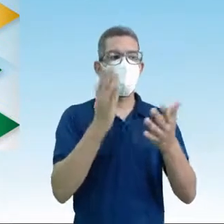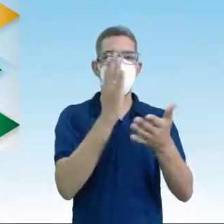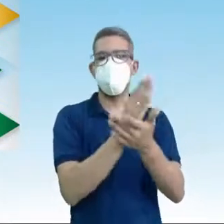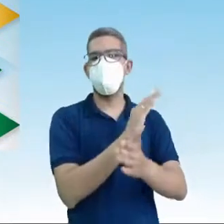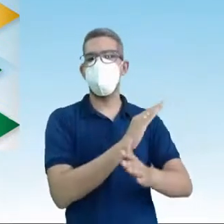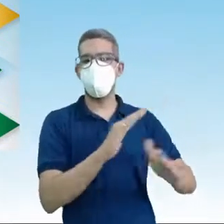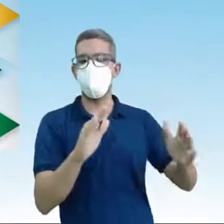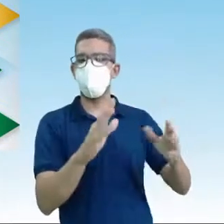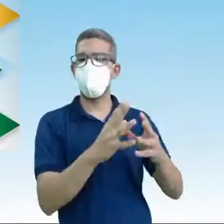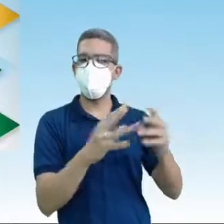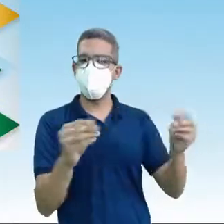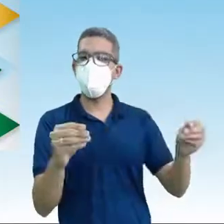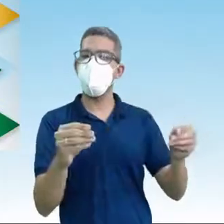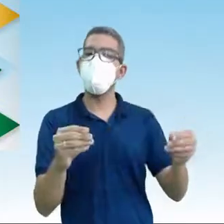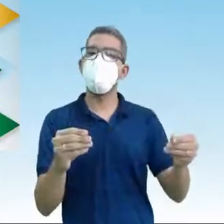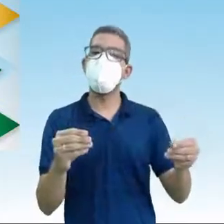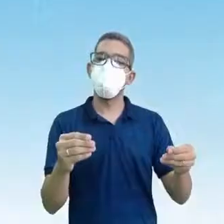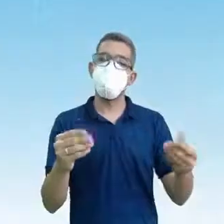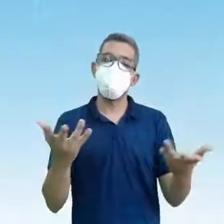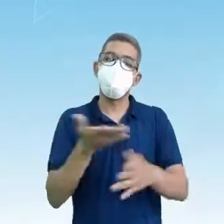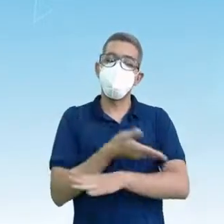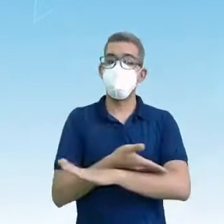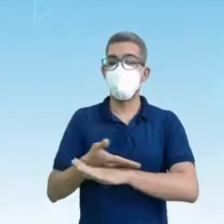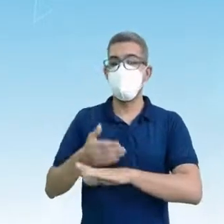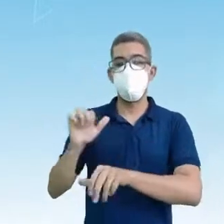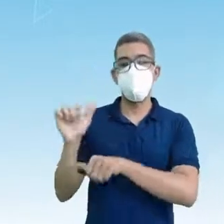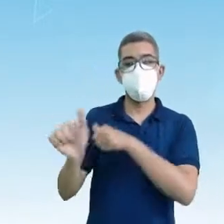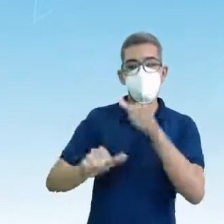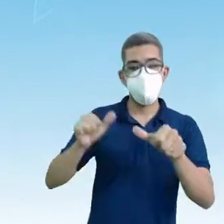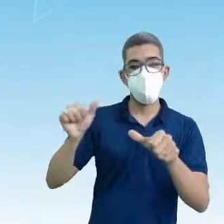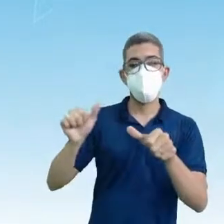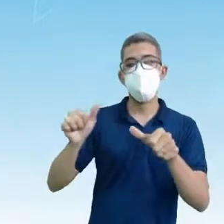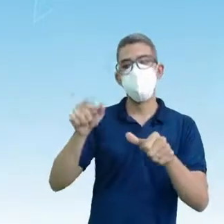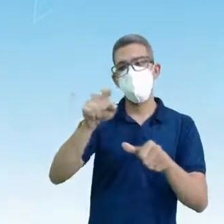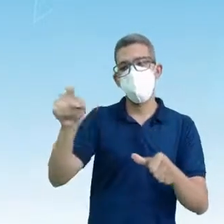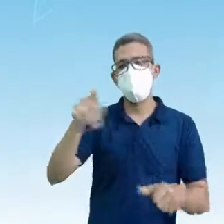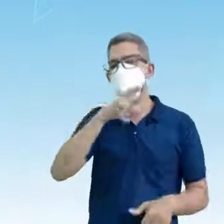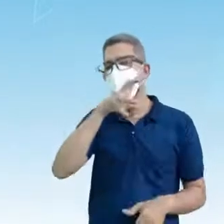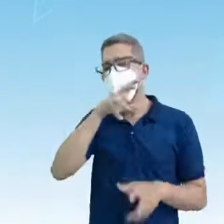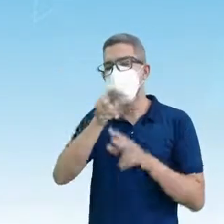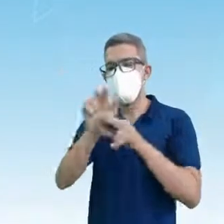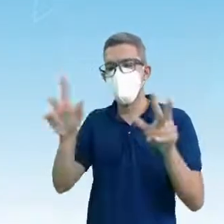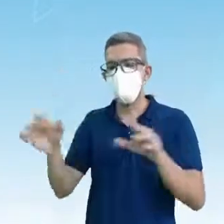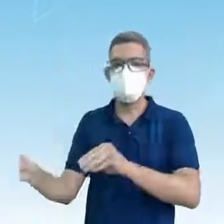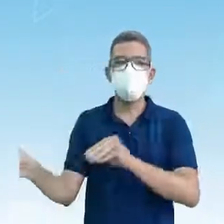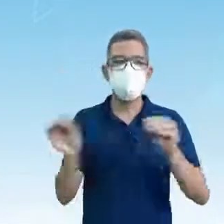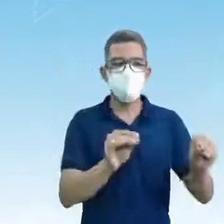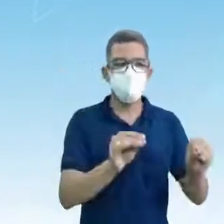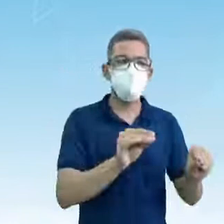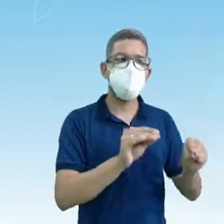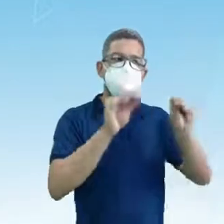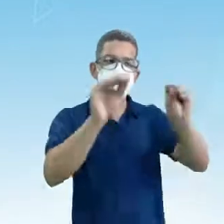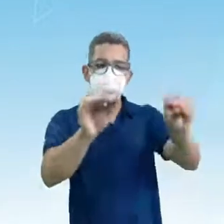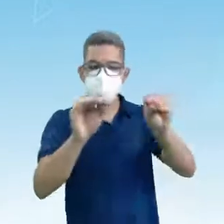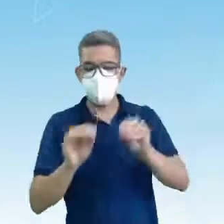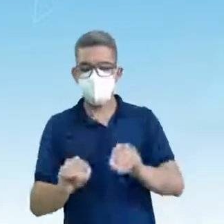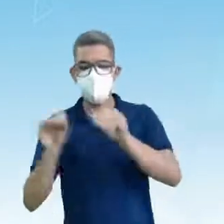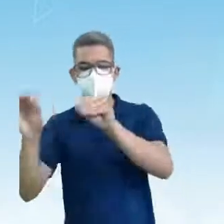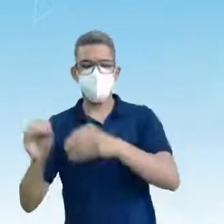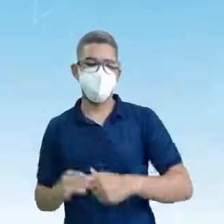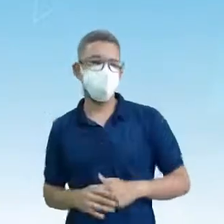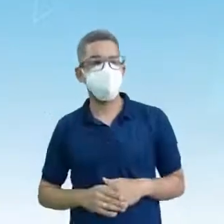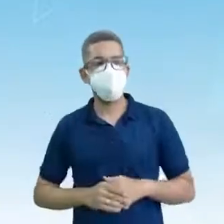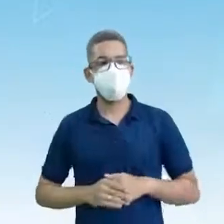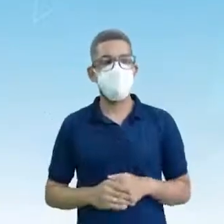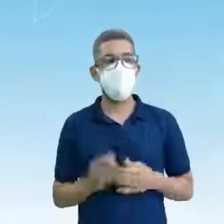de hábitos e migrações de espécies. Mas é claro que antes de começar o nosso conteúdo,